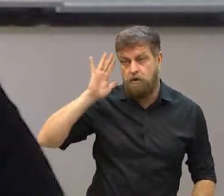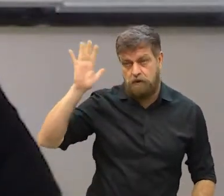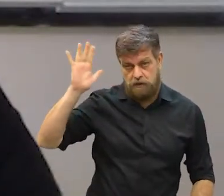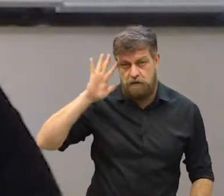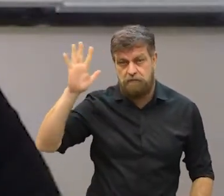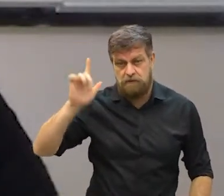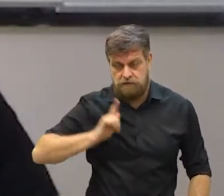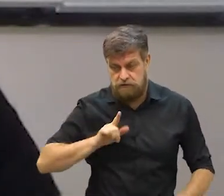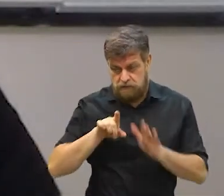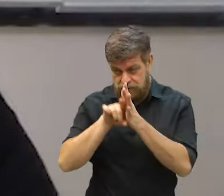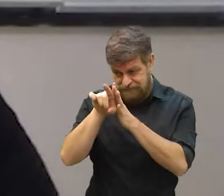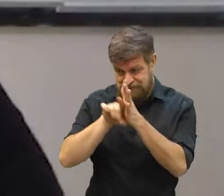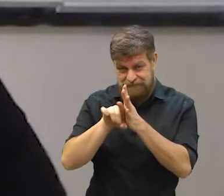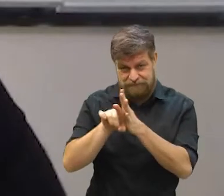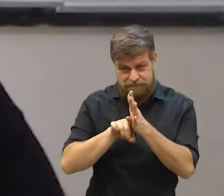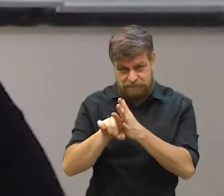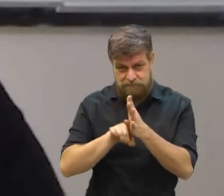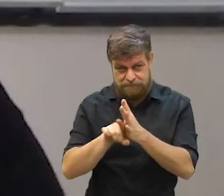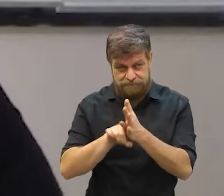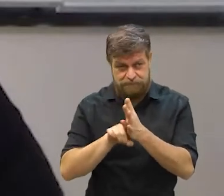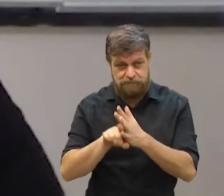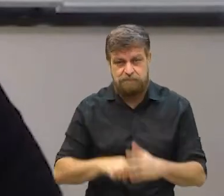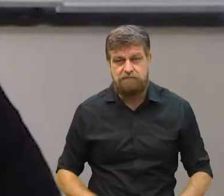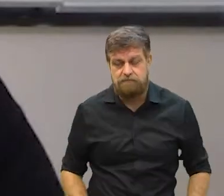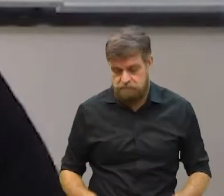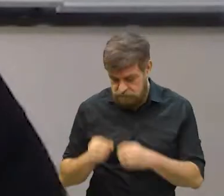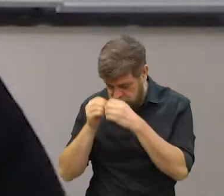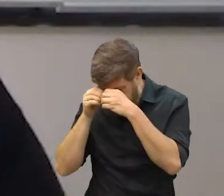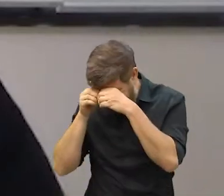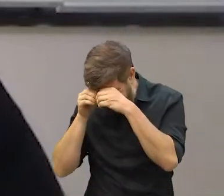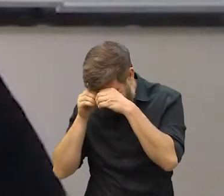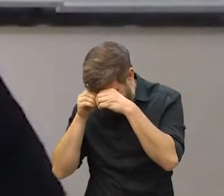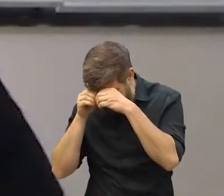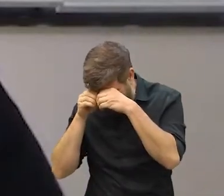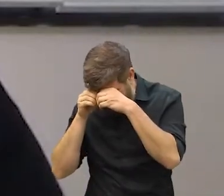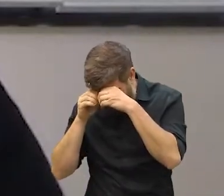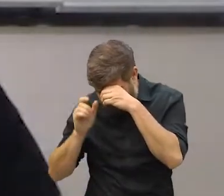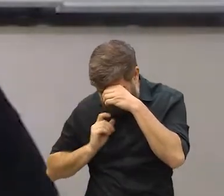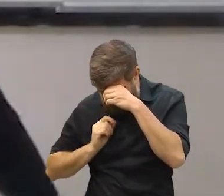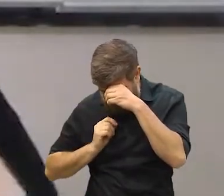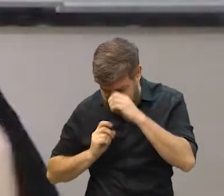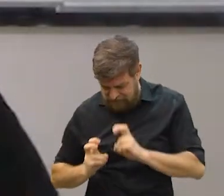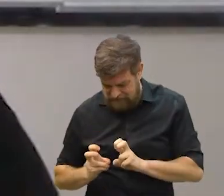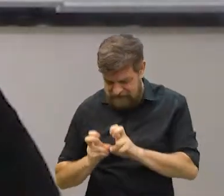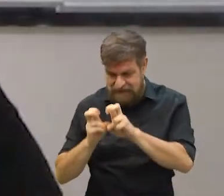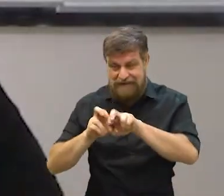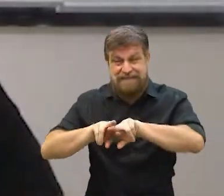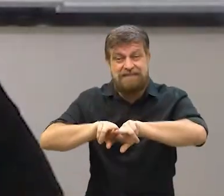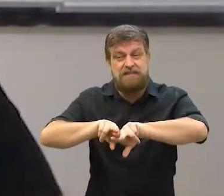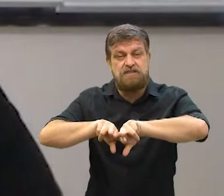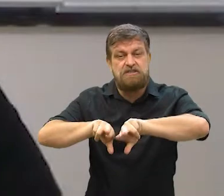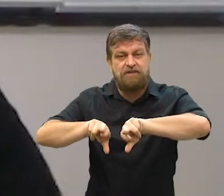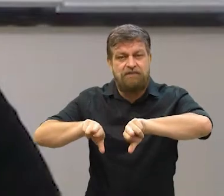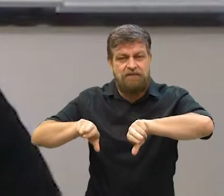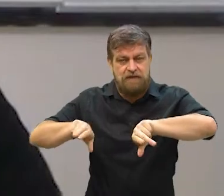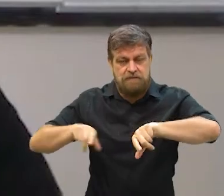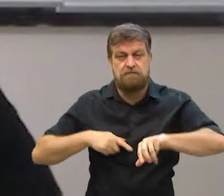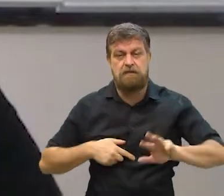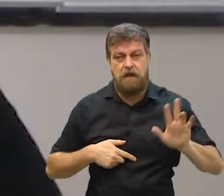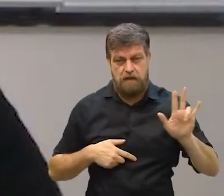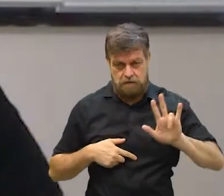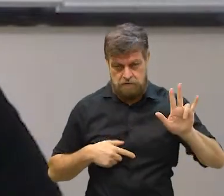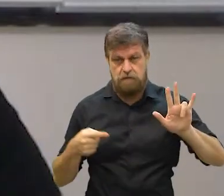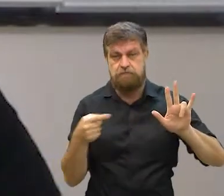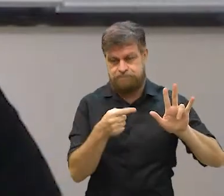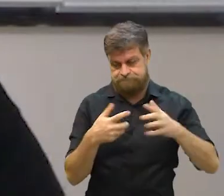teoricamente, em pesquisas in vitro, tem vários cânceres que já foram estudados, onde ela